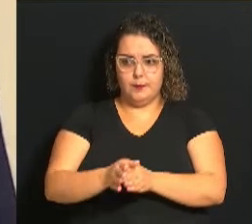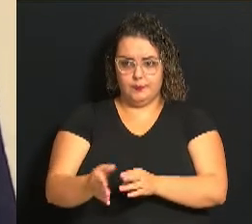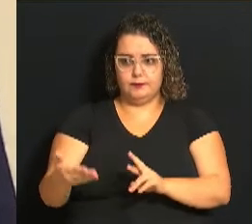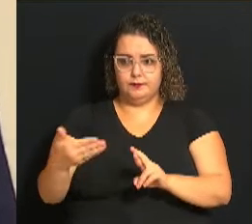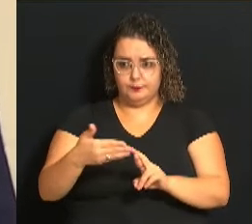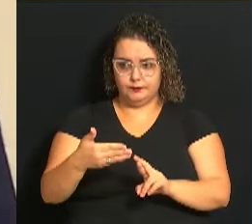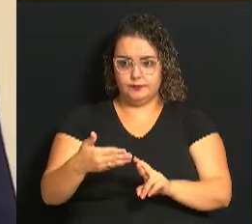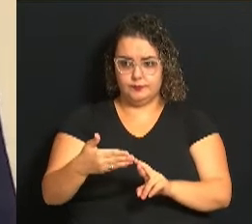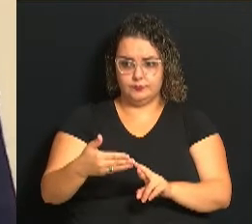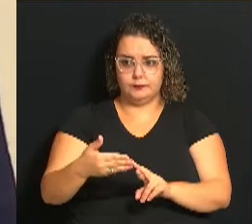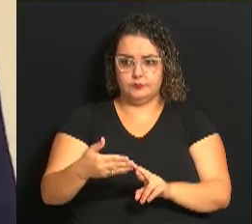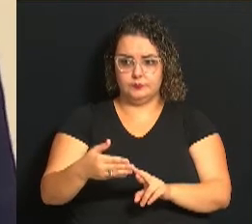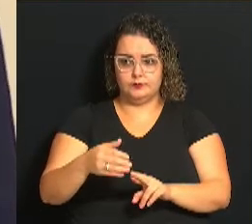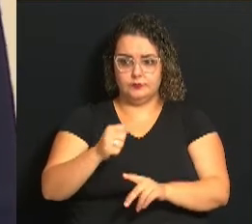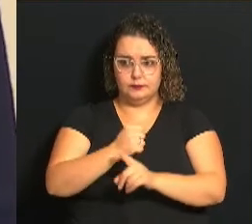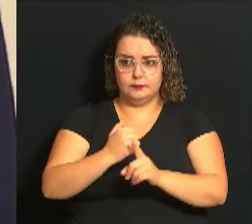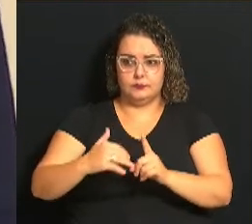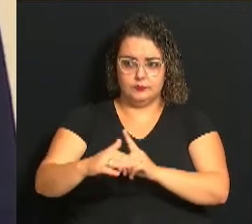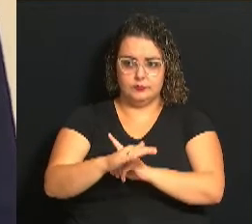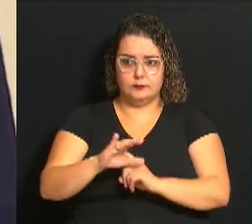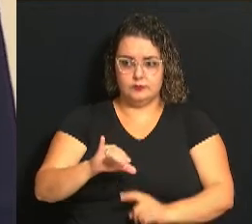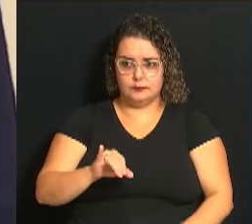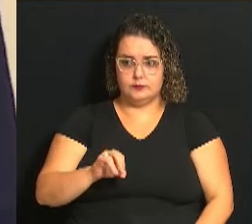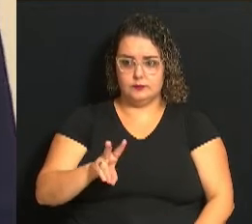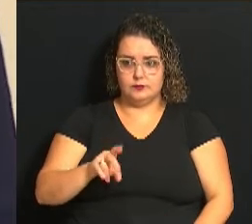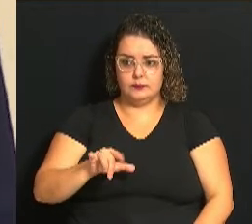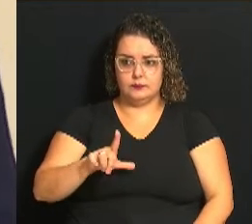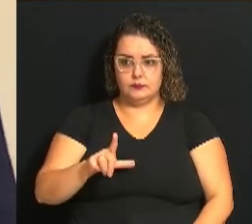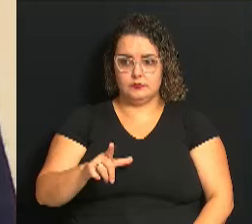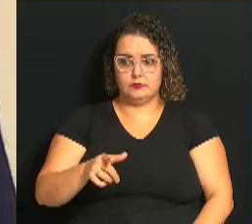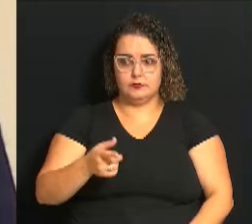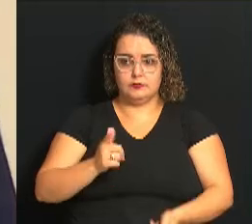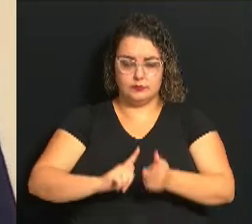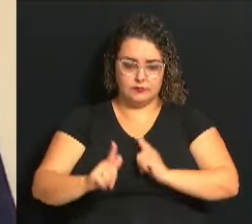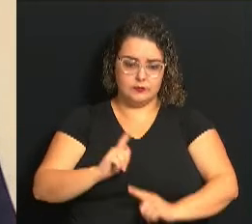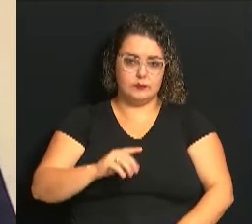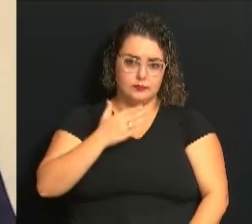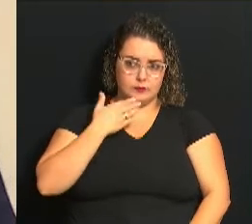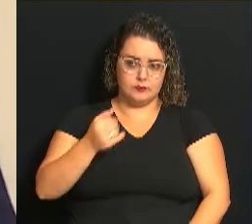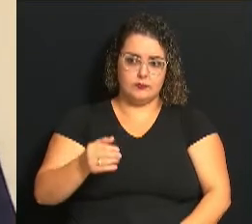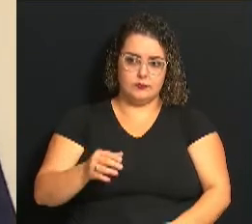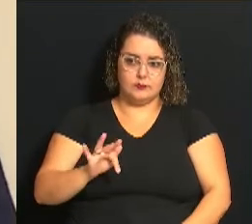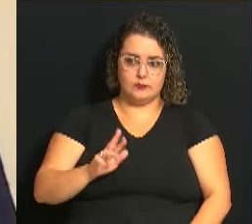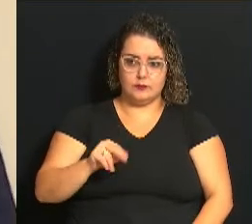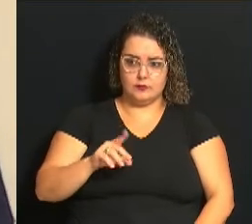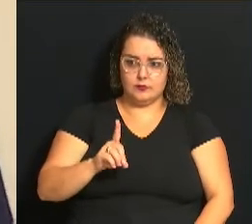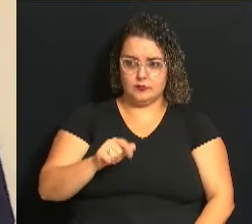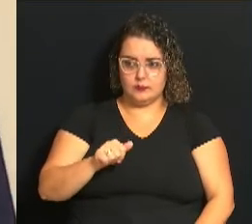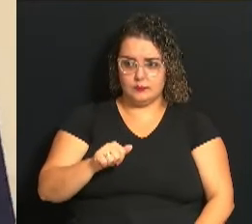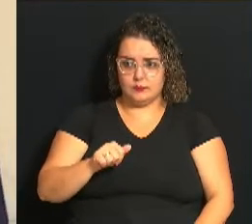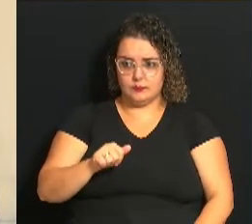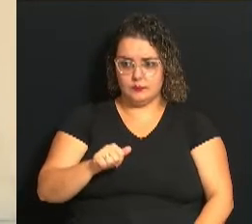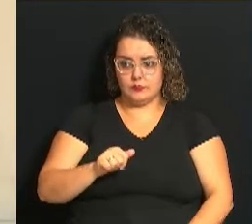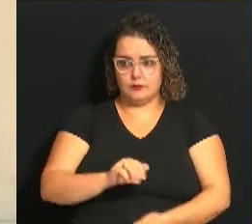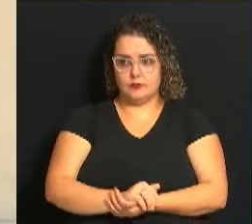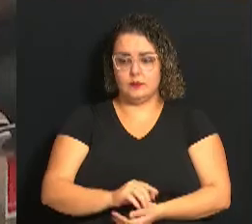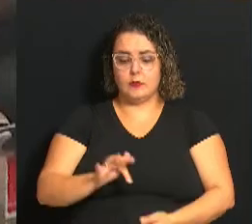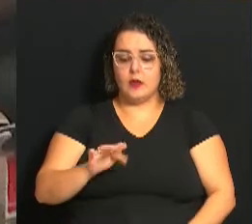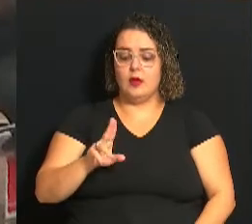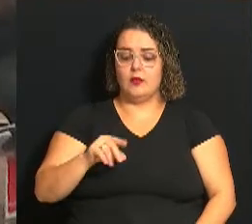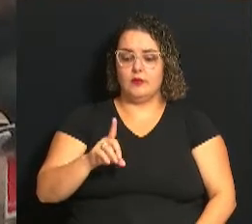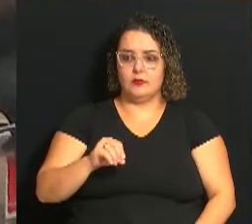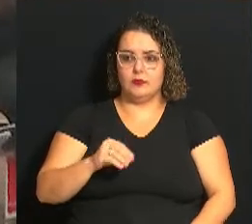sociedade civil, a gestão melhor desses recursos do Fundo Municipal de Desenvolvimento Urbano. Obrigada. Muito